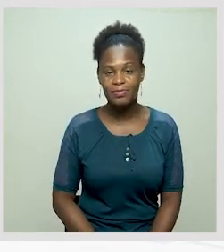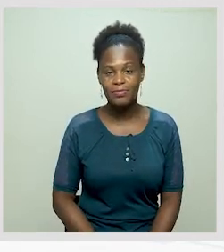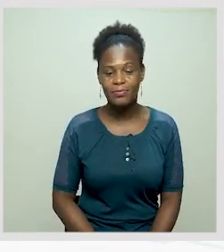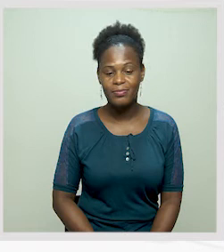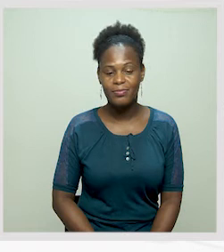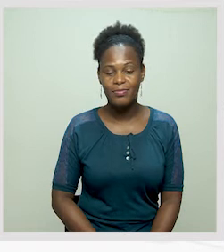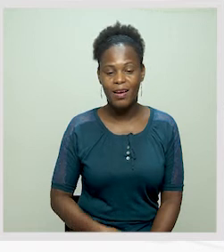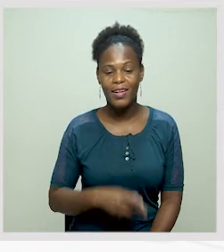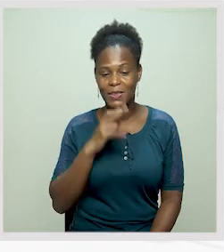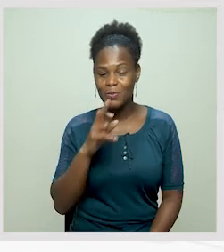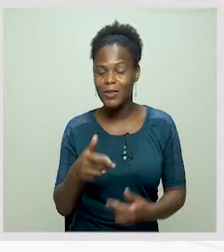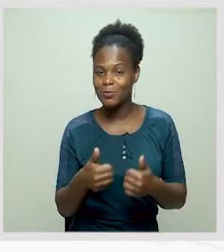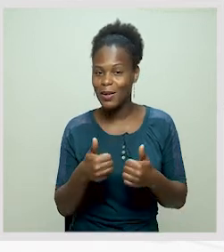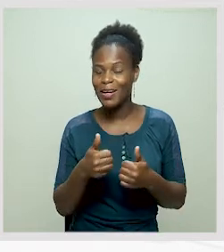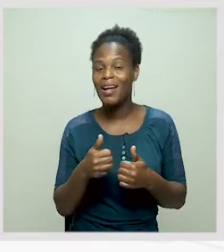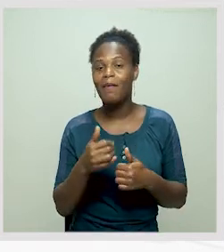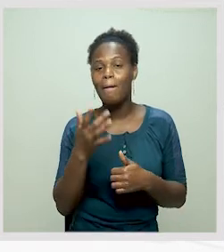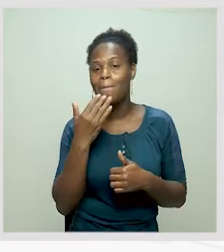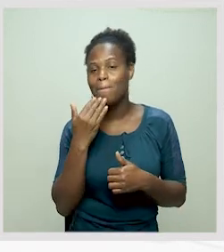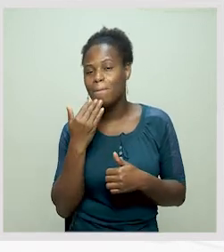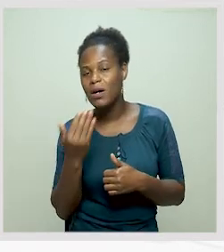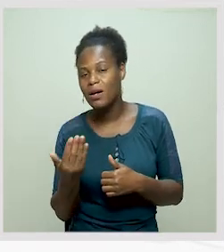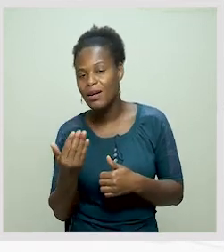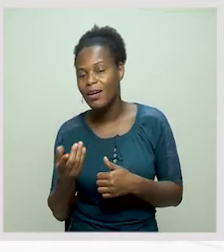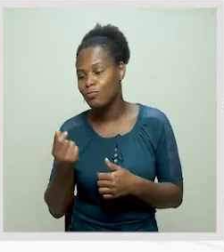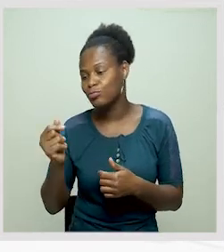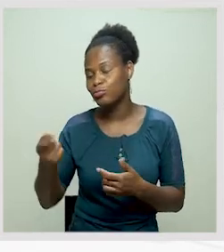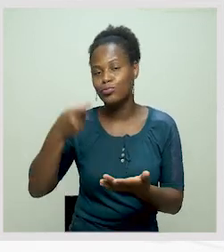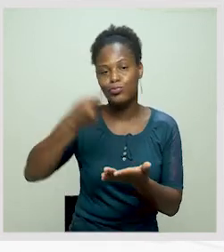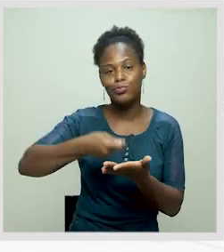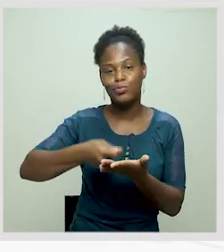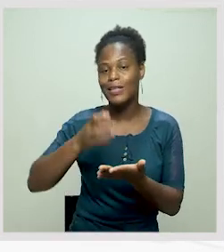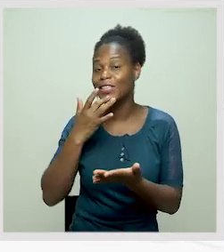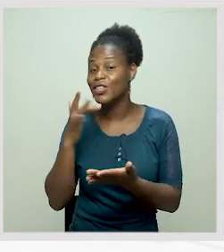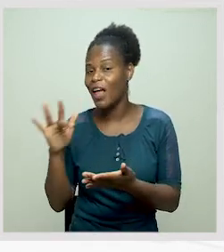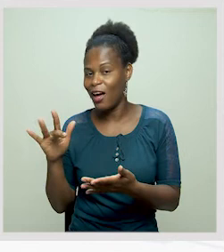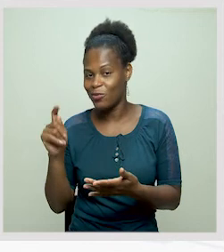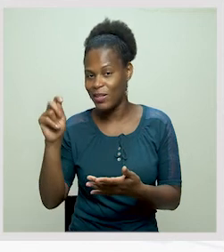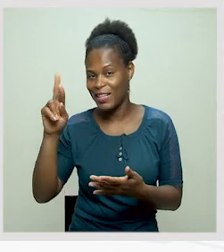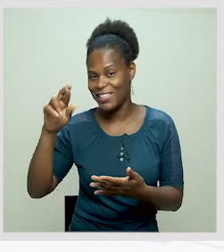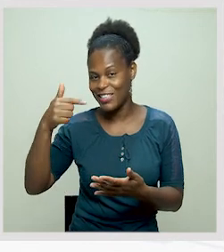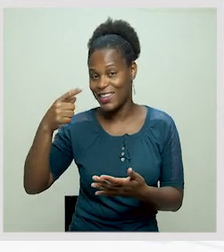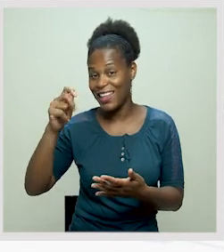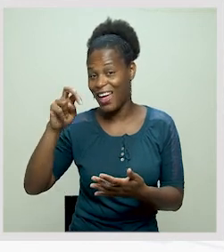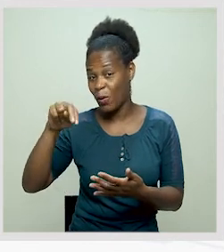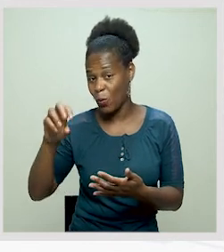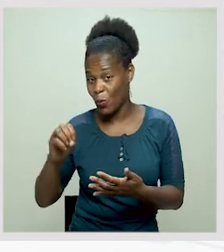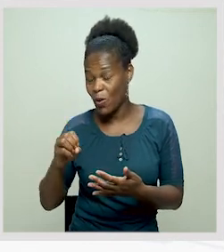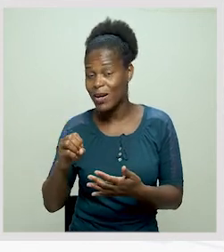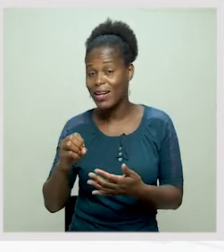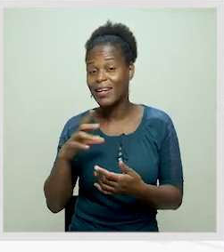Nós temos a opção correta. Solicitou um financiamento externo. Nesse